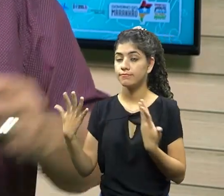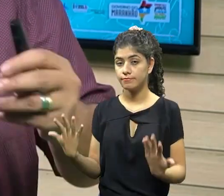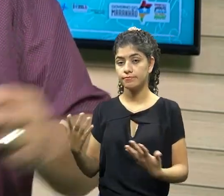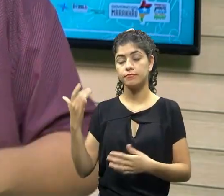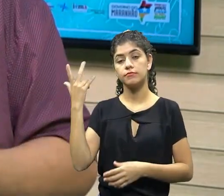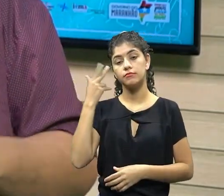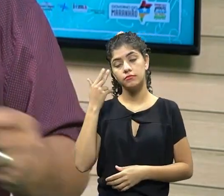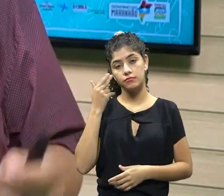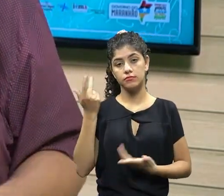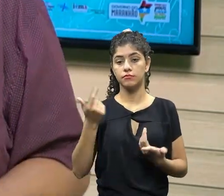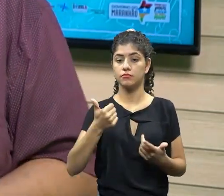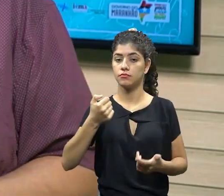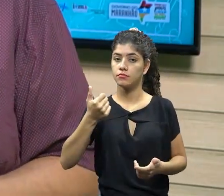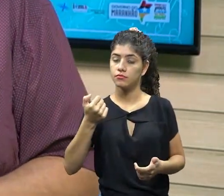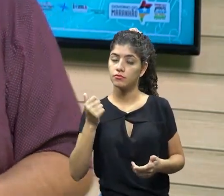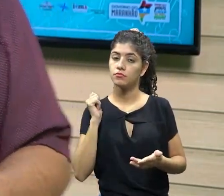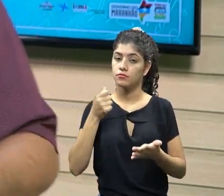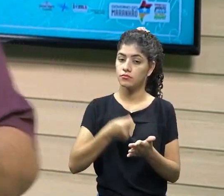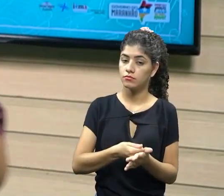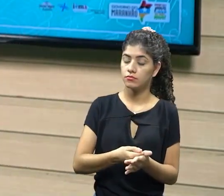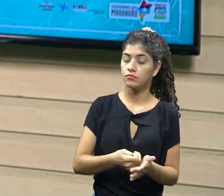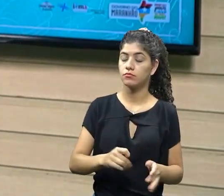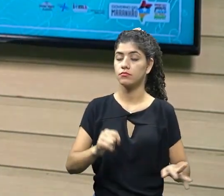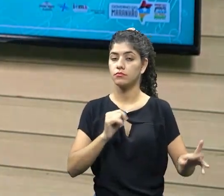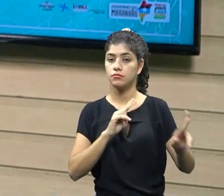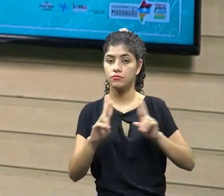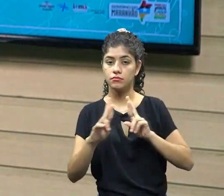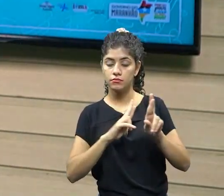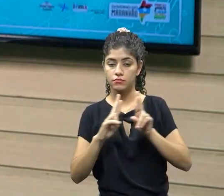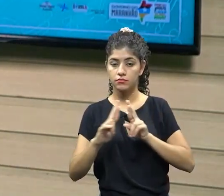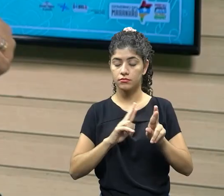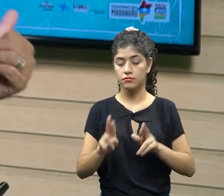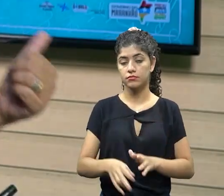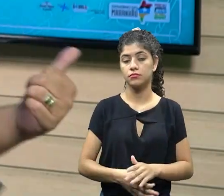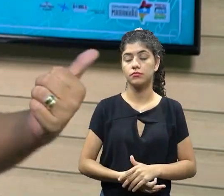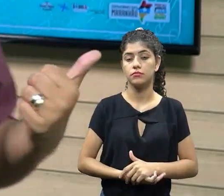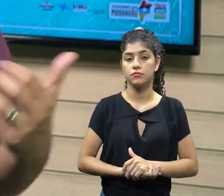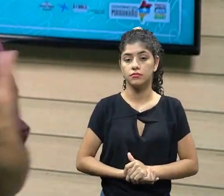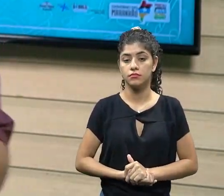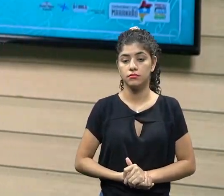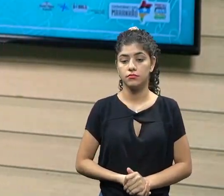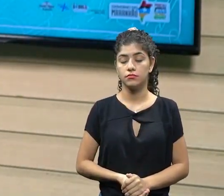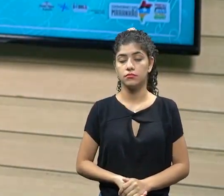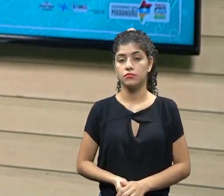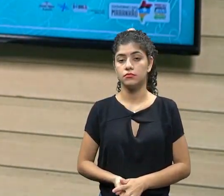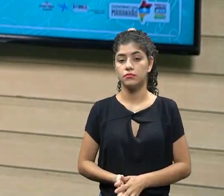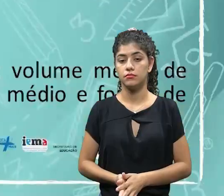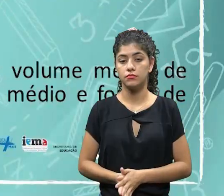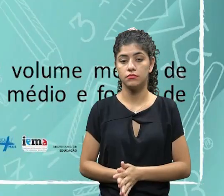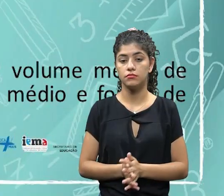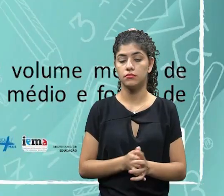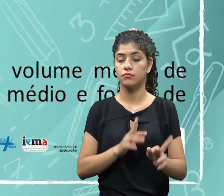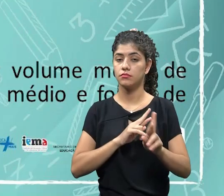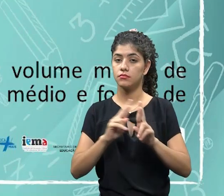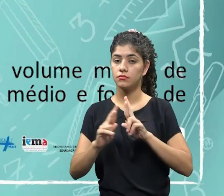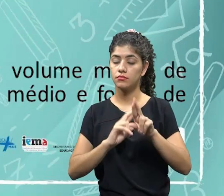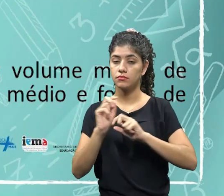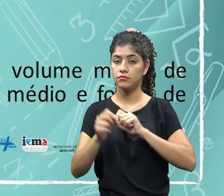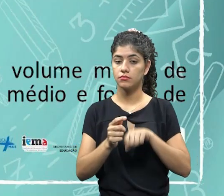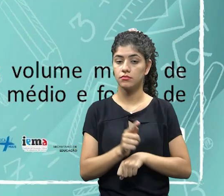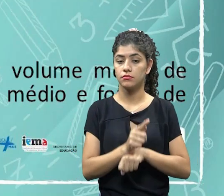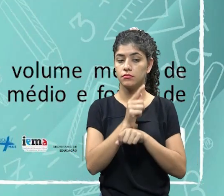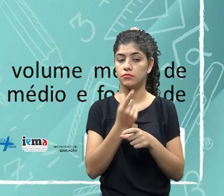comprei e essa correlação de ativos e passivos está relacionado ao gestor financeiro.